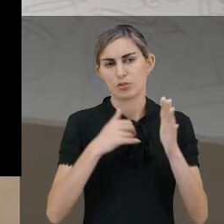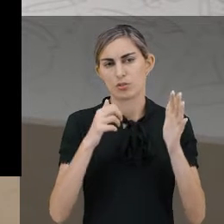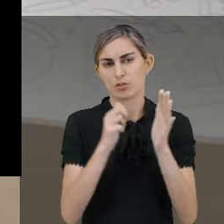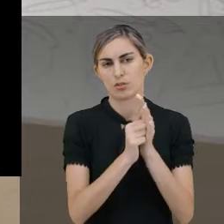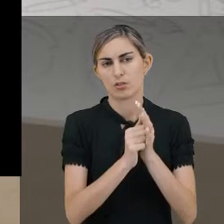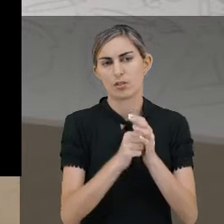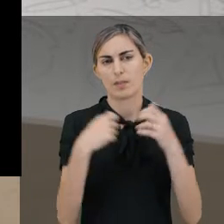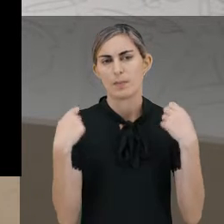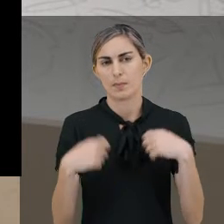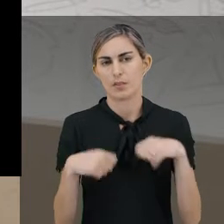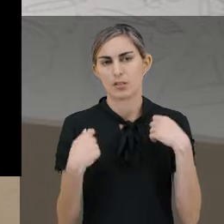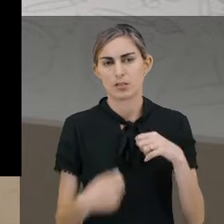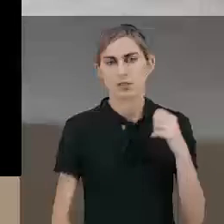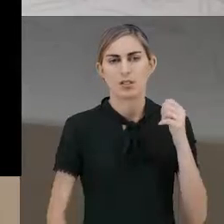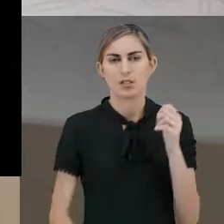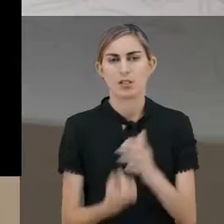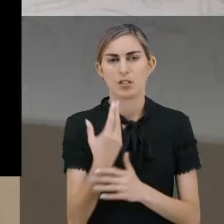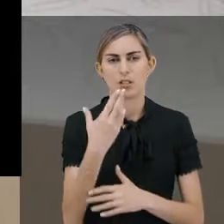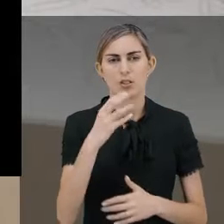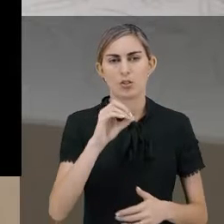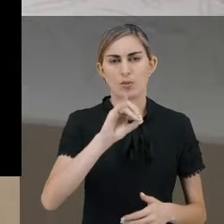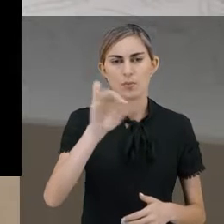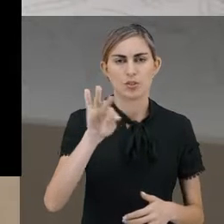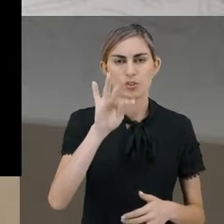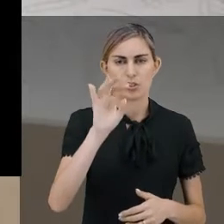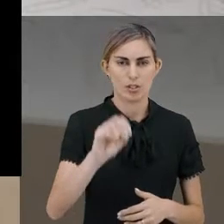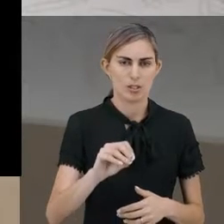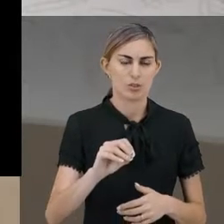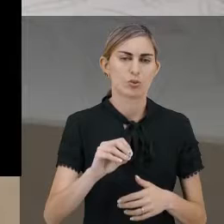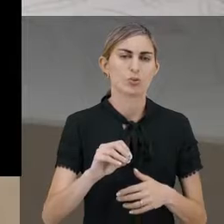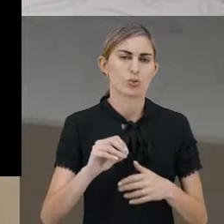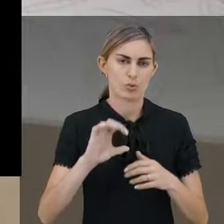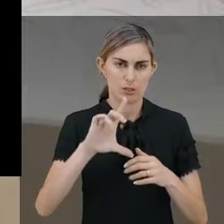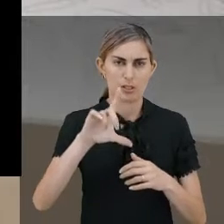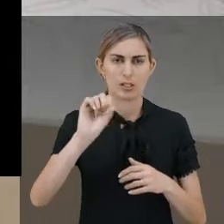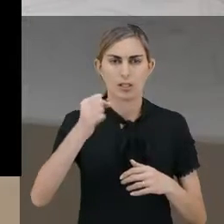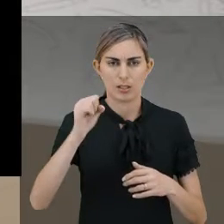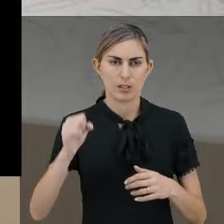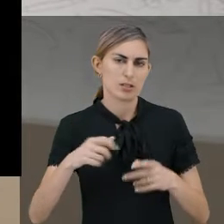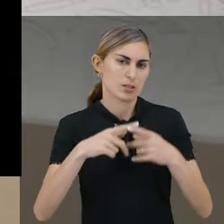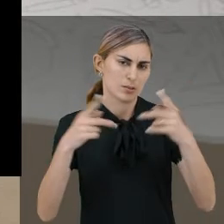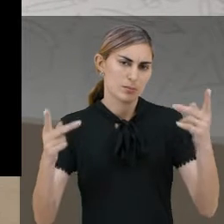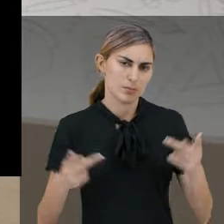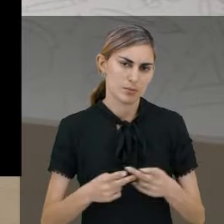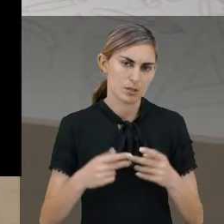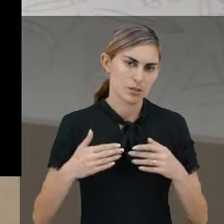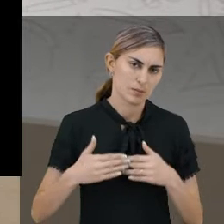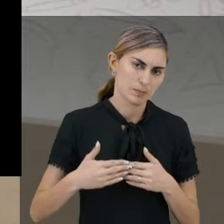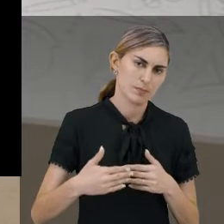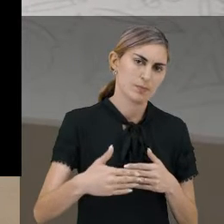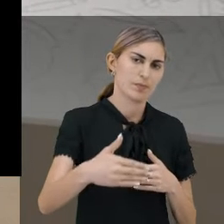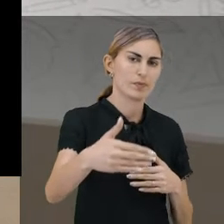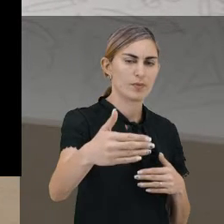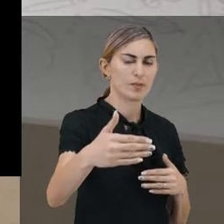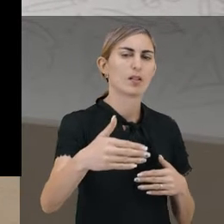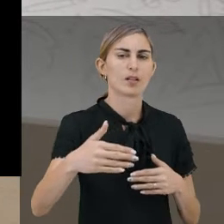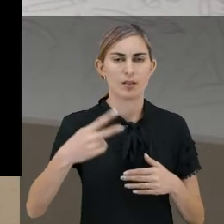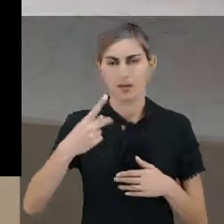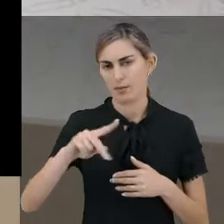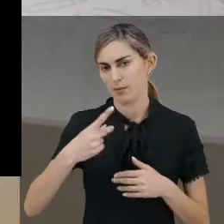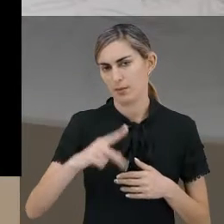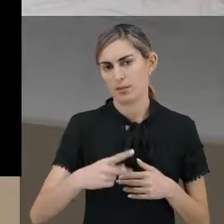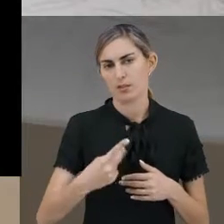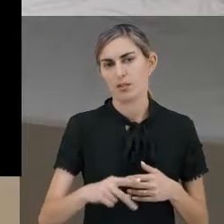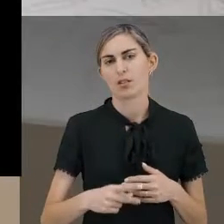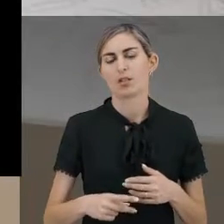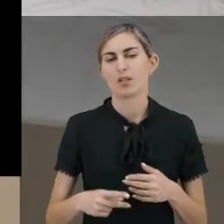prato, é preciso criar um objeto prato da nossa classe prato, passando para o construtor